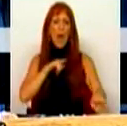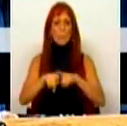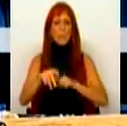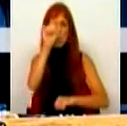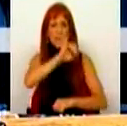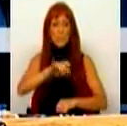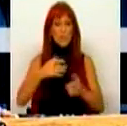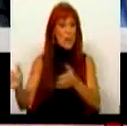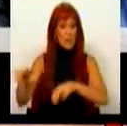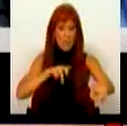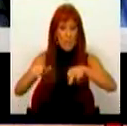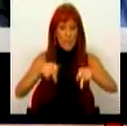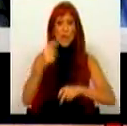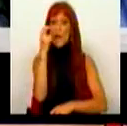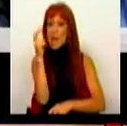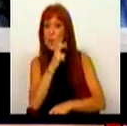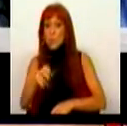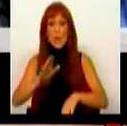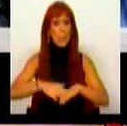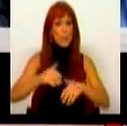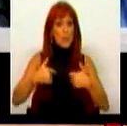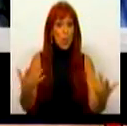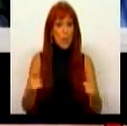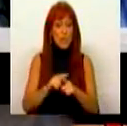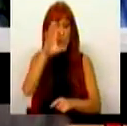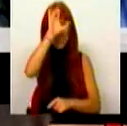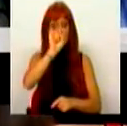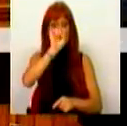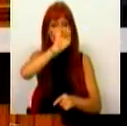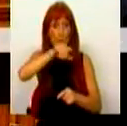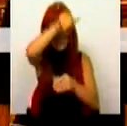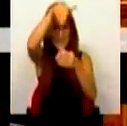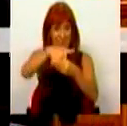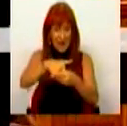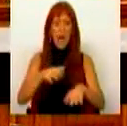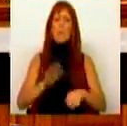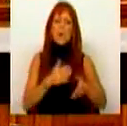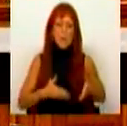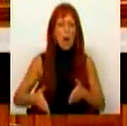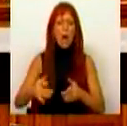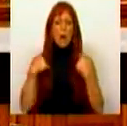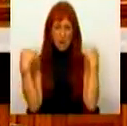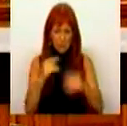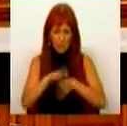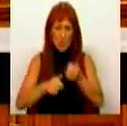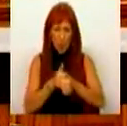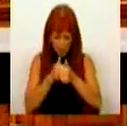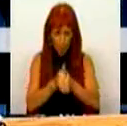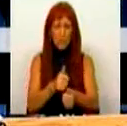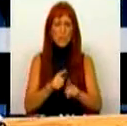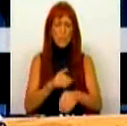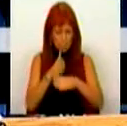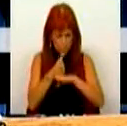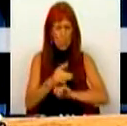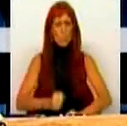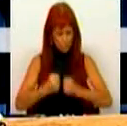ambiental. Mobilidade e energia. E é por isso que estão no Ministério do Ambiente. E por isso é essa trajetória que temos de prosseguir, com